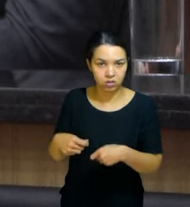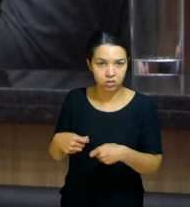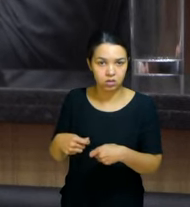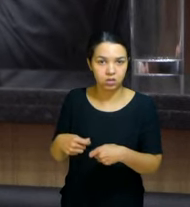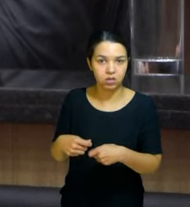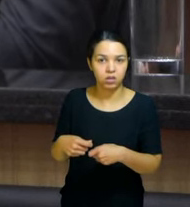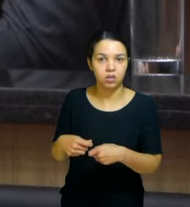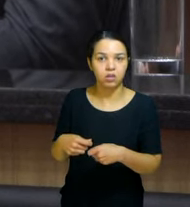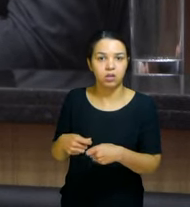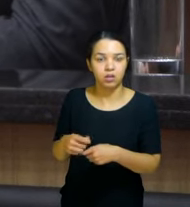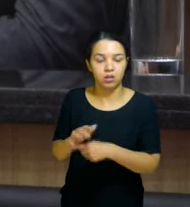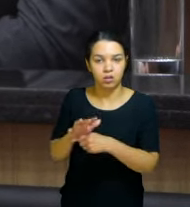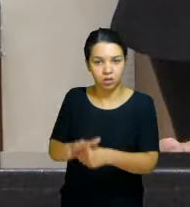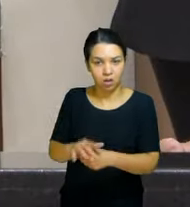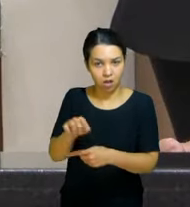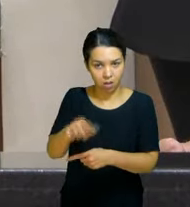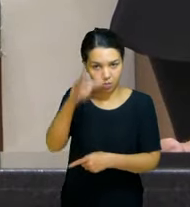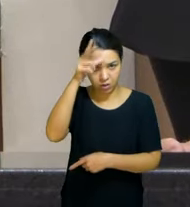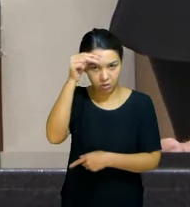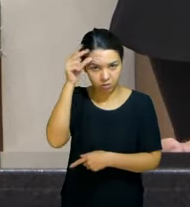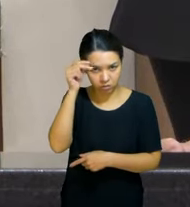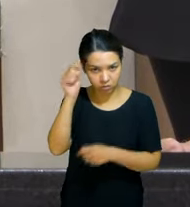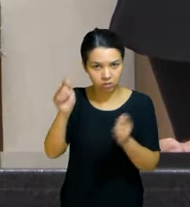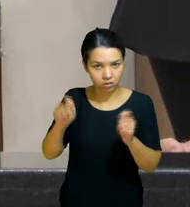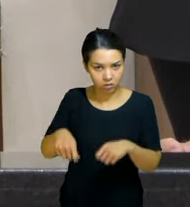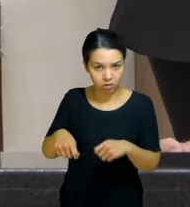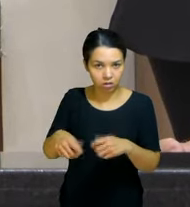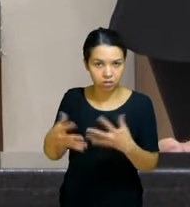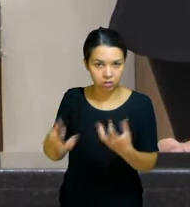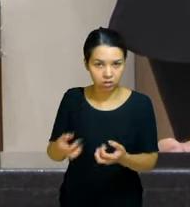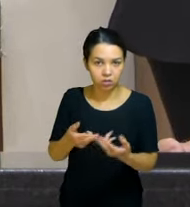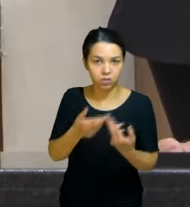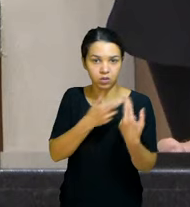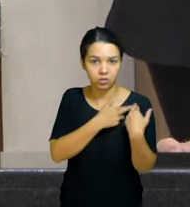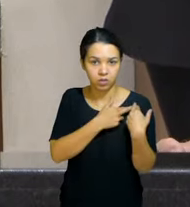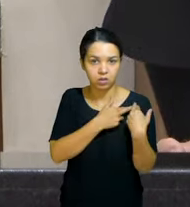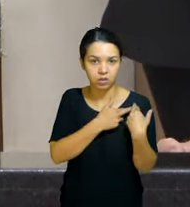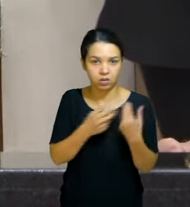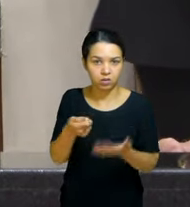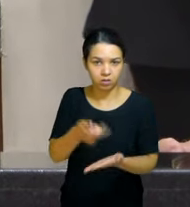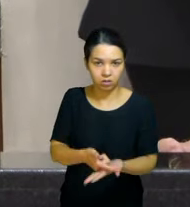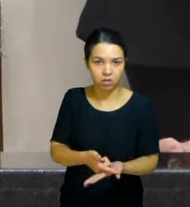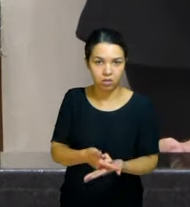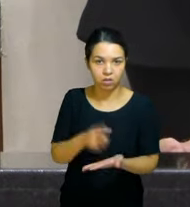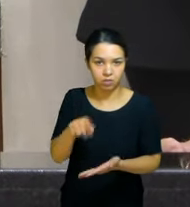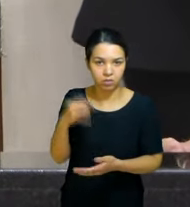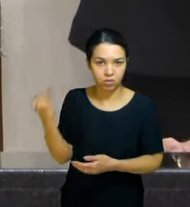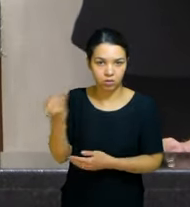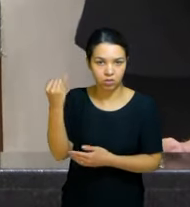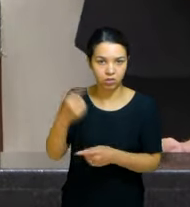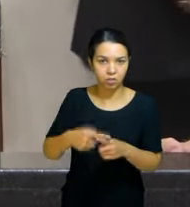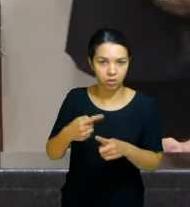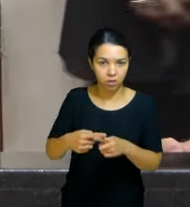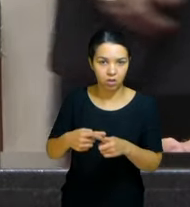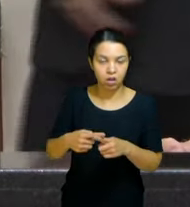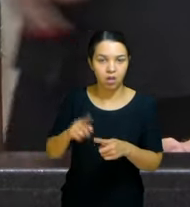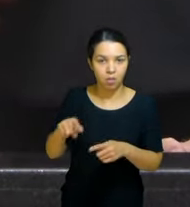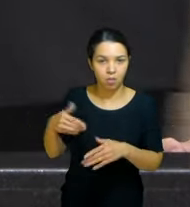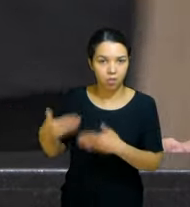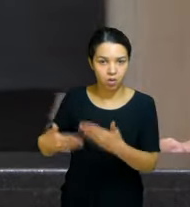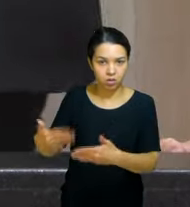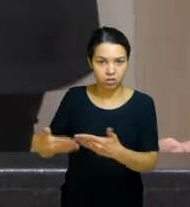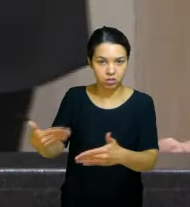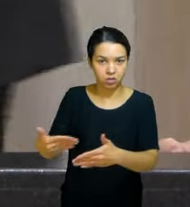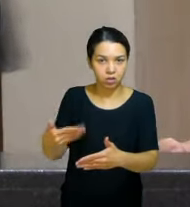puder assumir a responsabilidade, para mim, é o ideal, porque é um processo demorado de obtenção